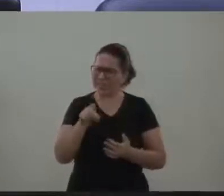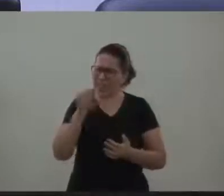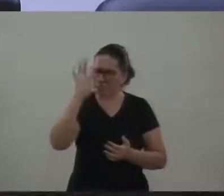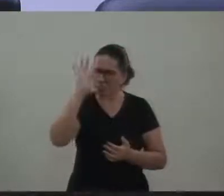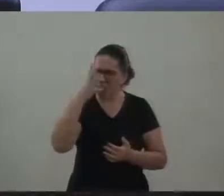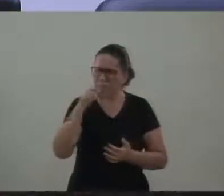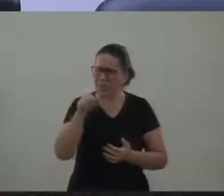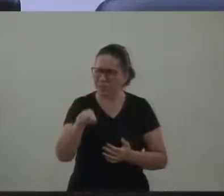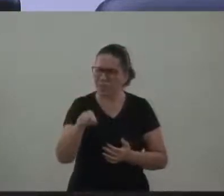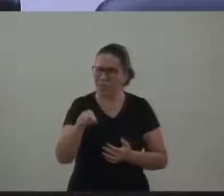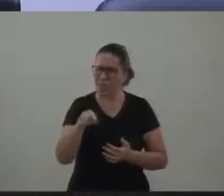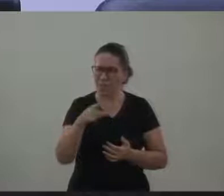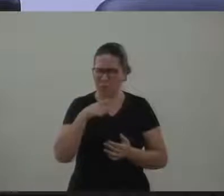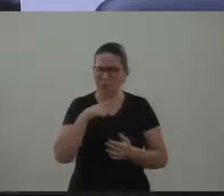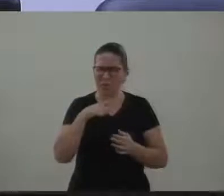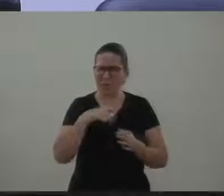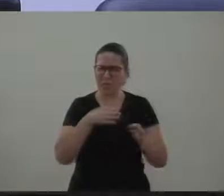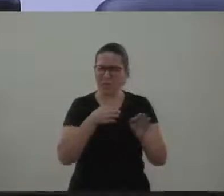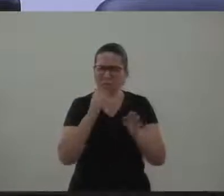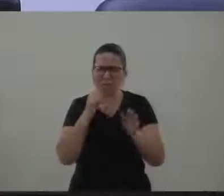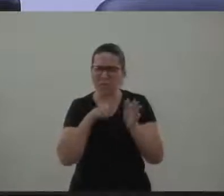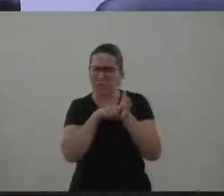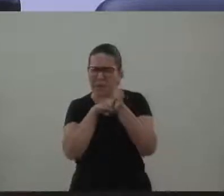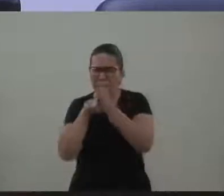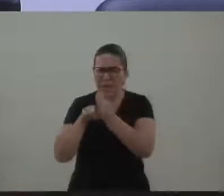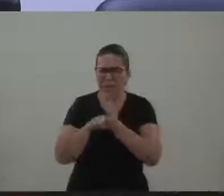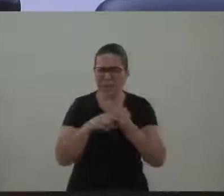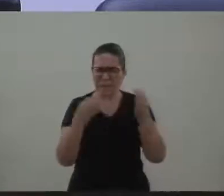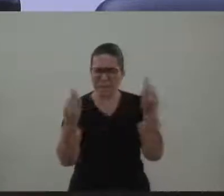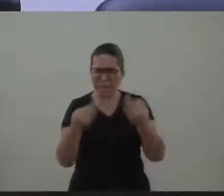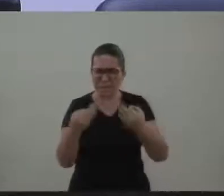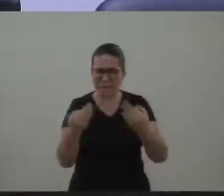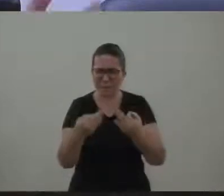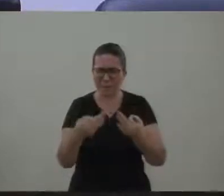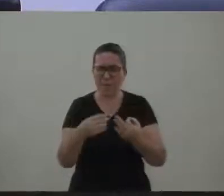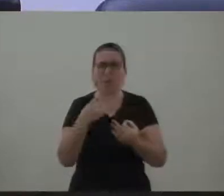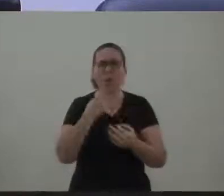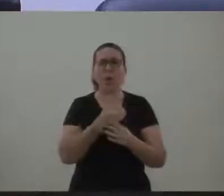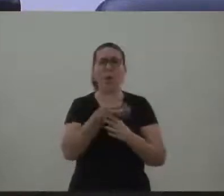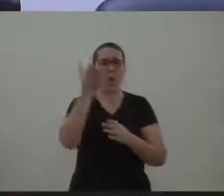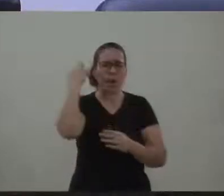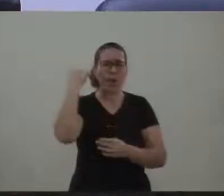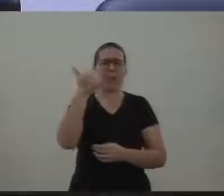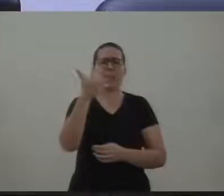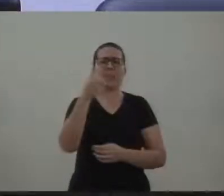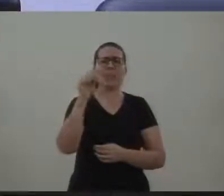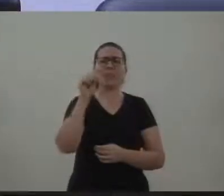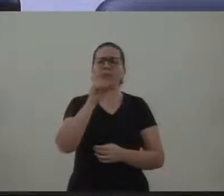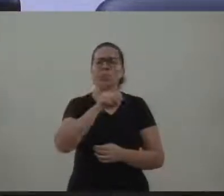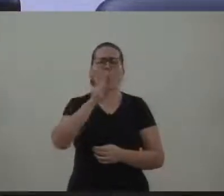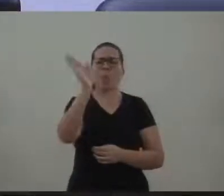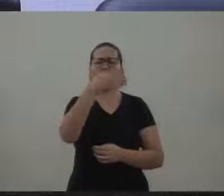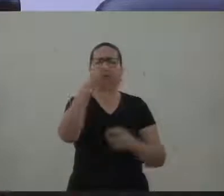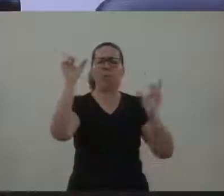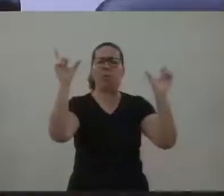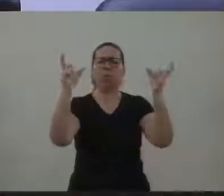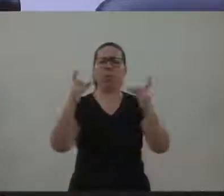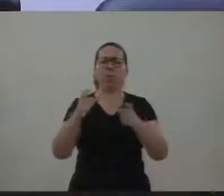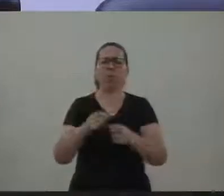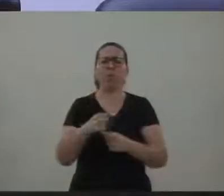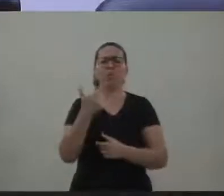Será que existe uma triagem perfeita para que, se foram 10.500, de repente agora vão ser 2.000